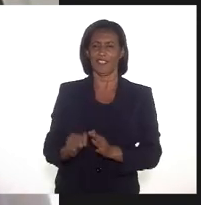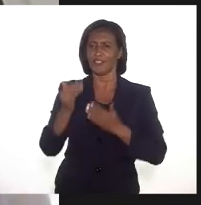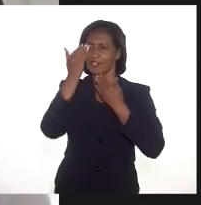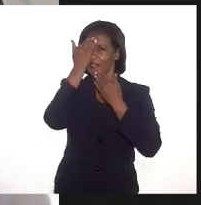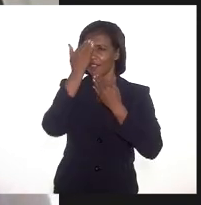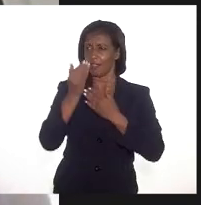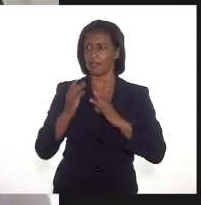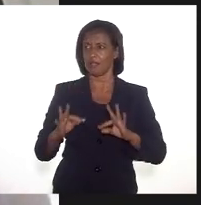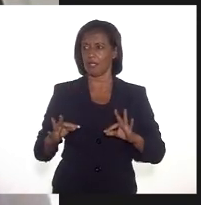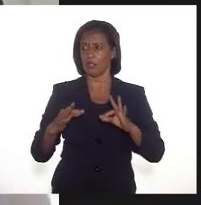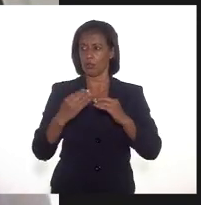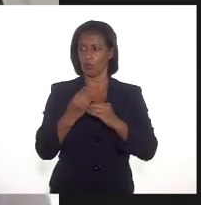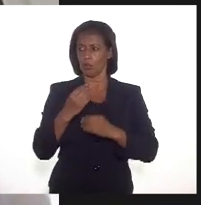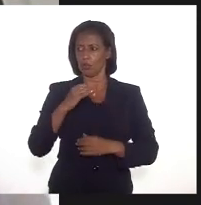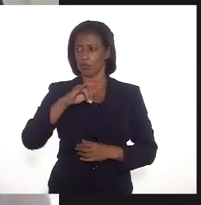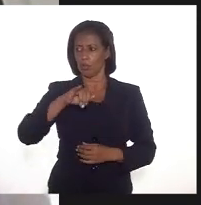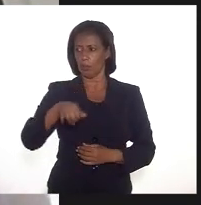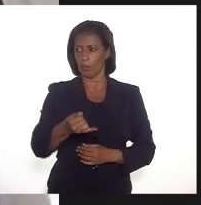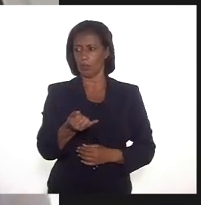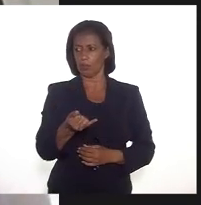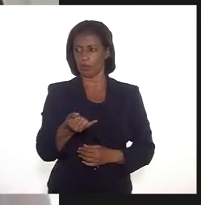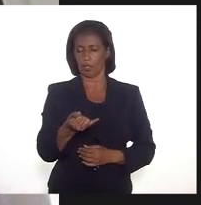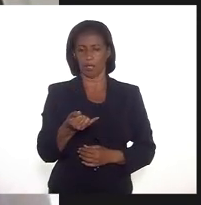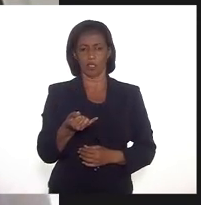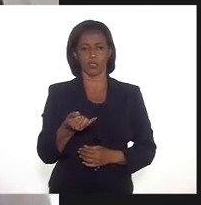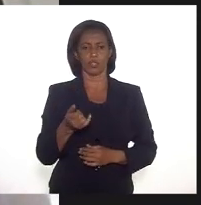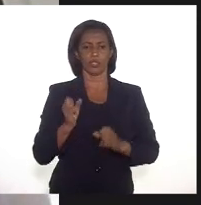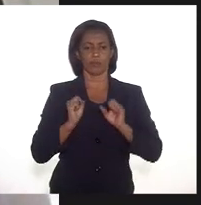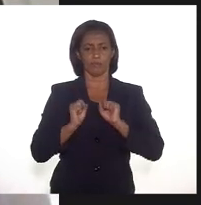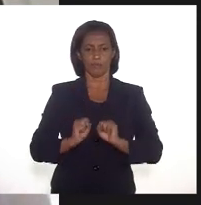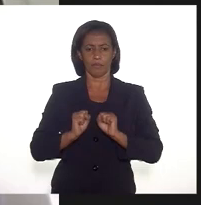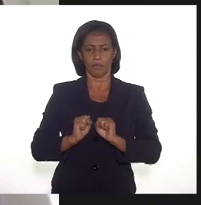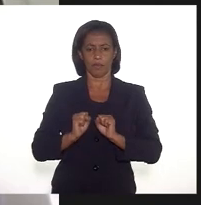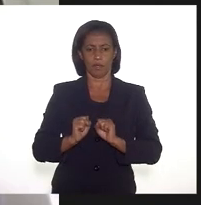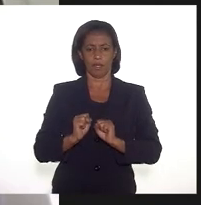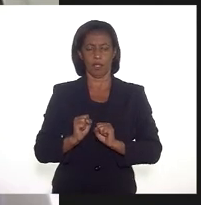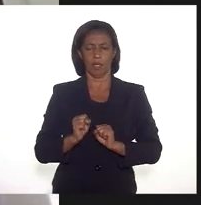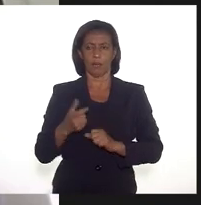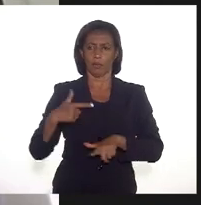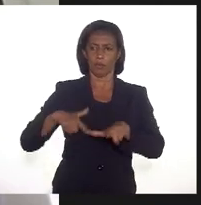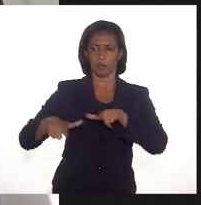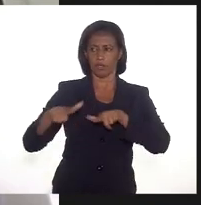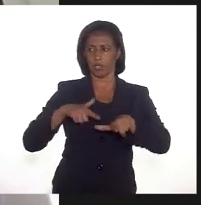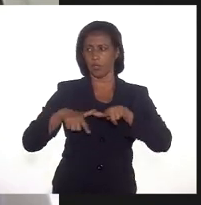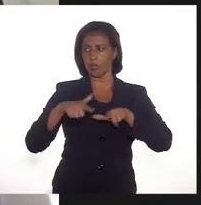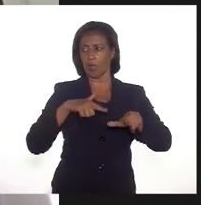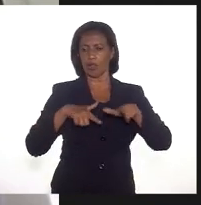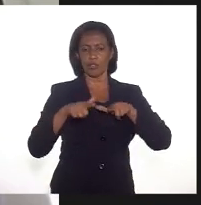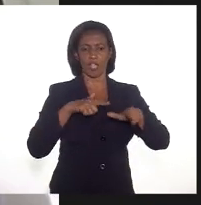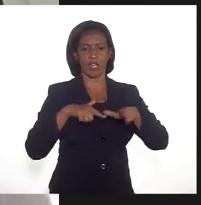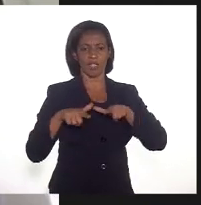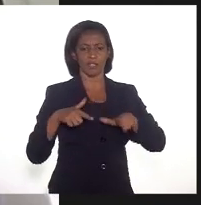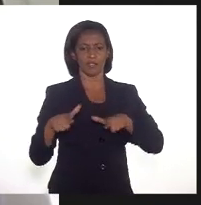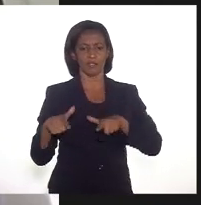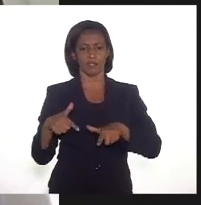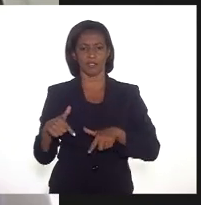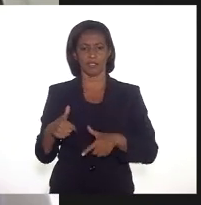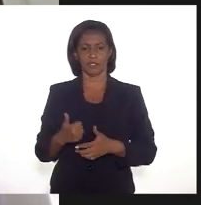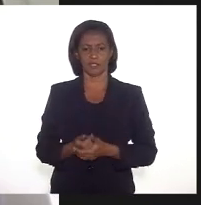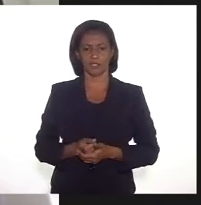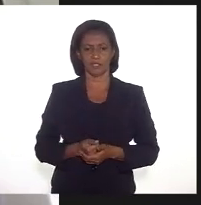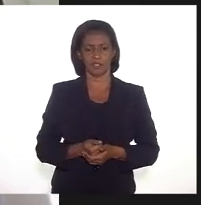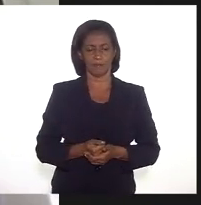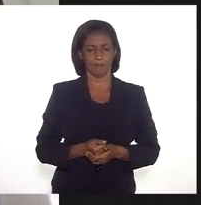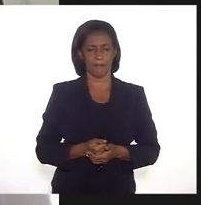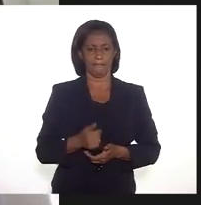Agradecer a todos, né, pela oportunidade de poder contribuir um pouco com o nosso trabalho aqui como parlamentar desta casa.